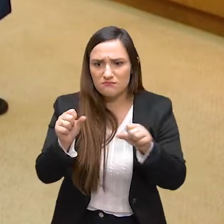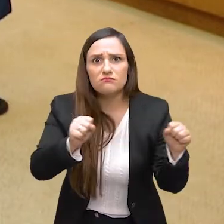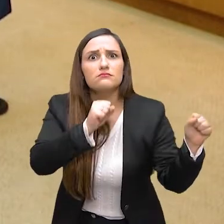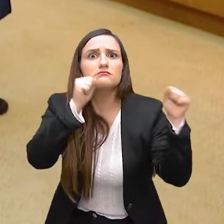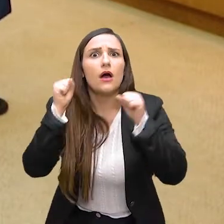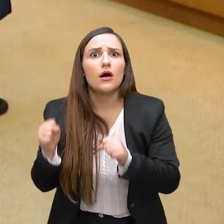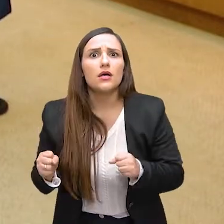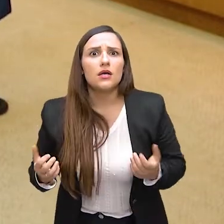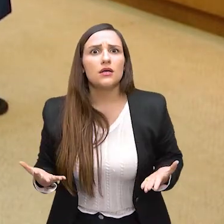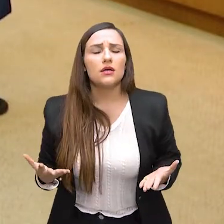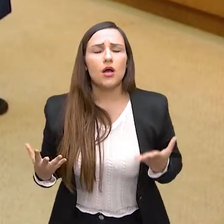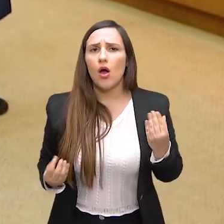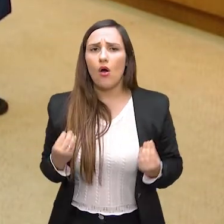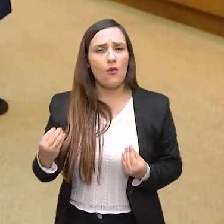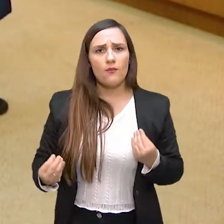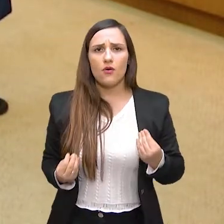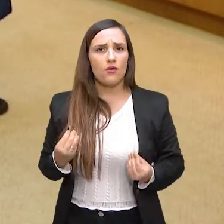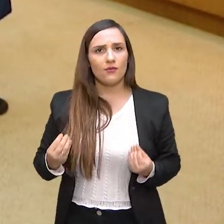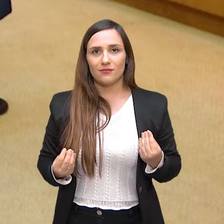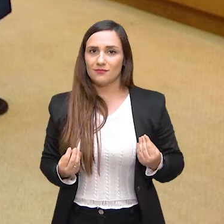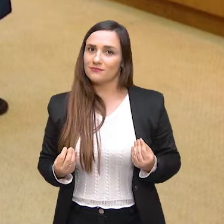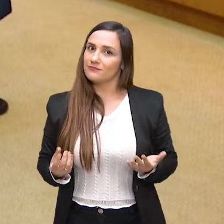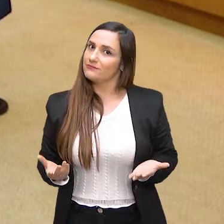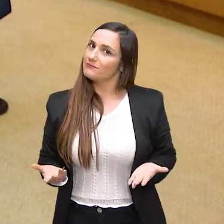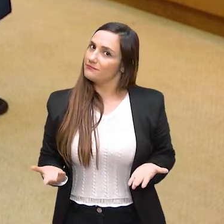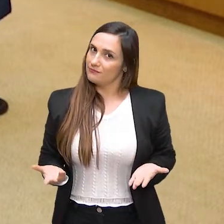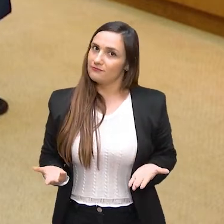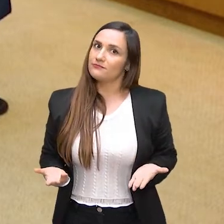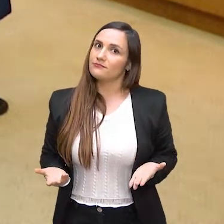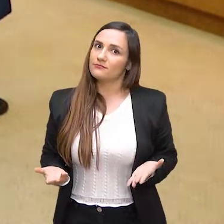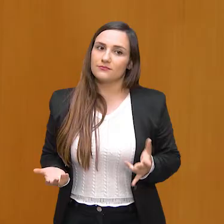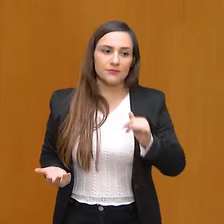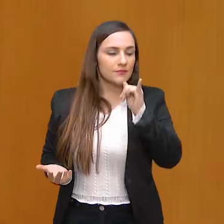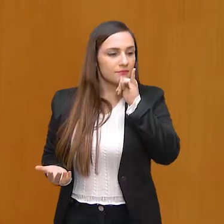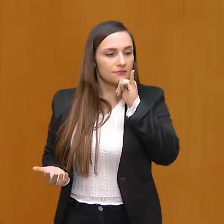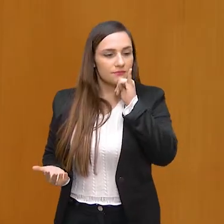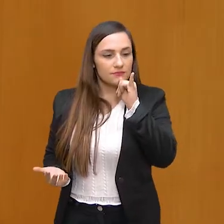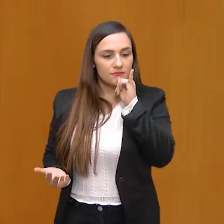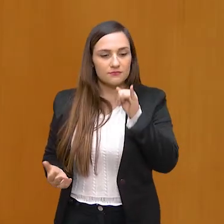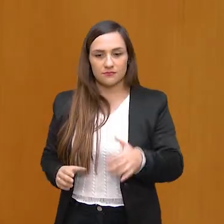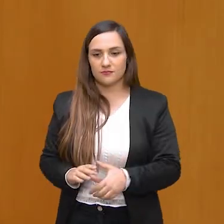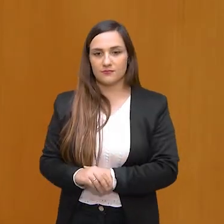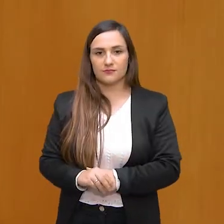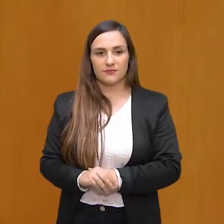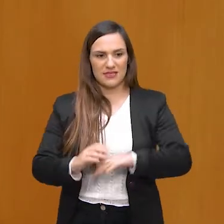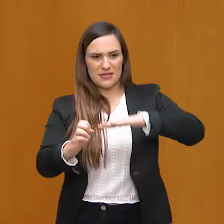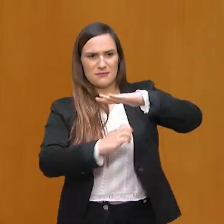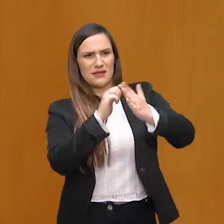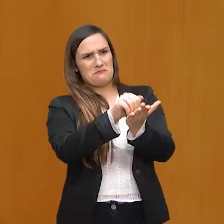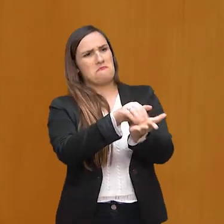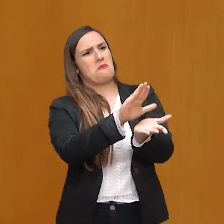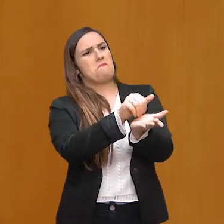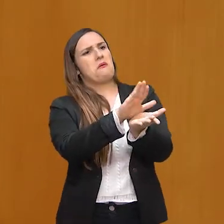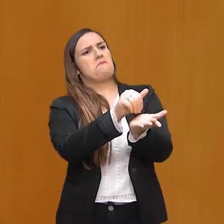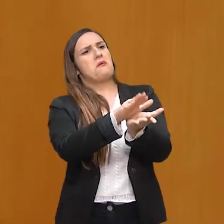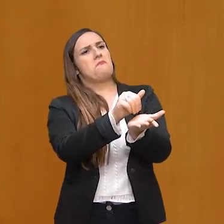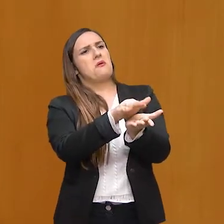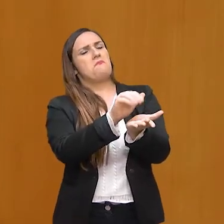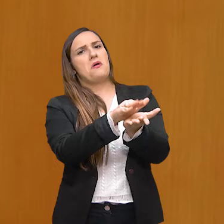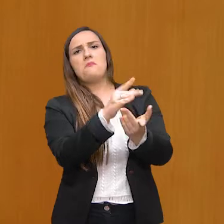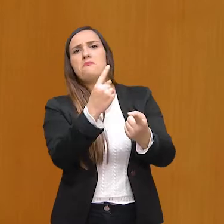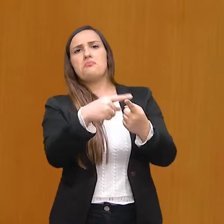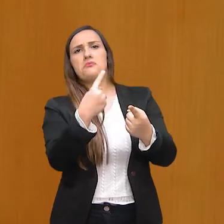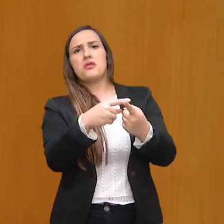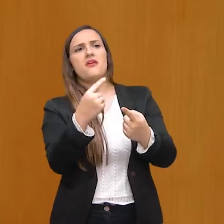um poder imenso sobre as pessoas, né? E também, outro exemplo, empresas que demitiram seus empregados, que não